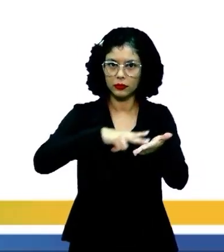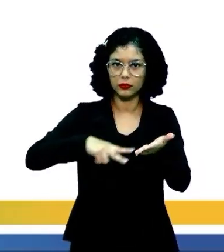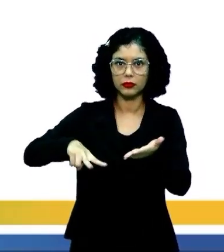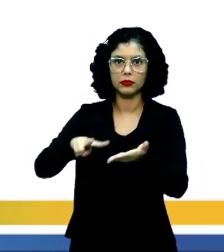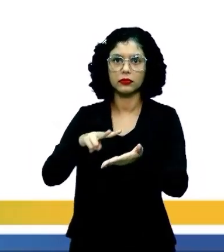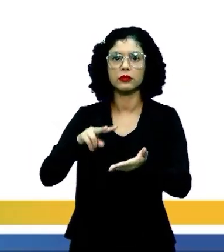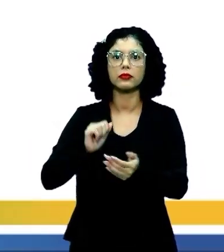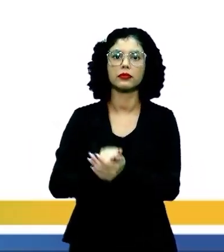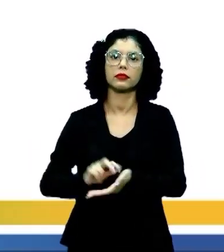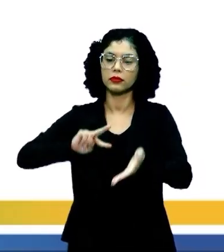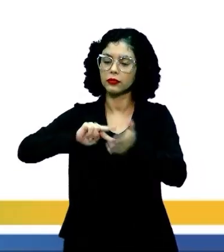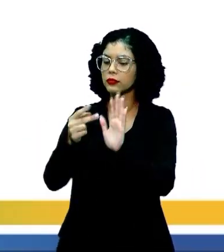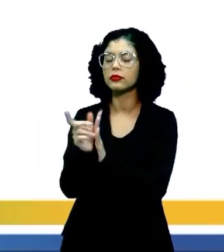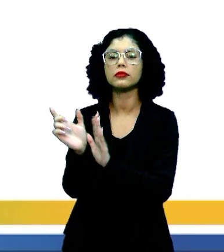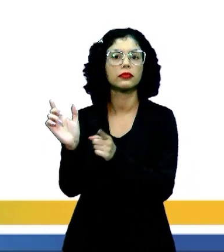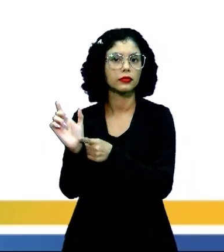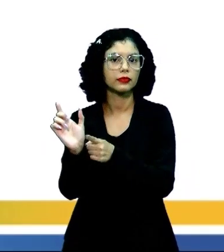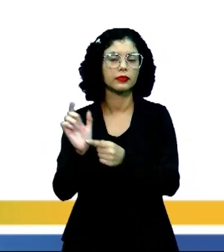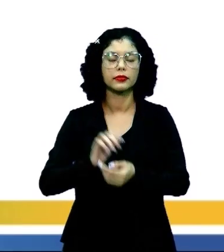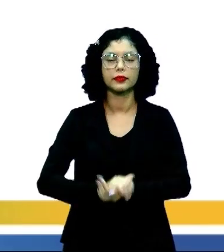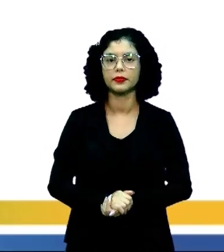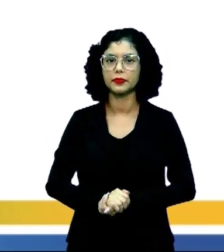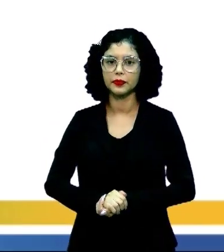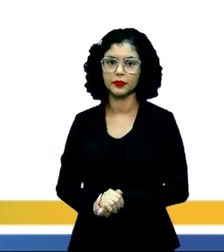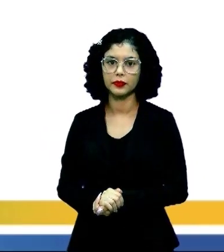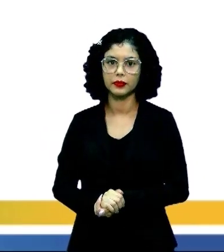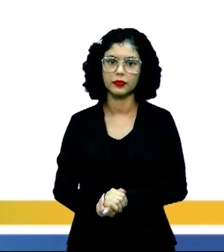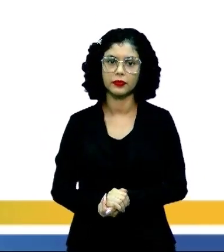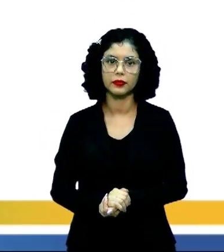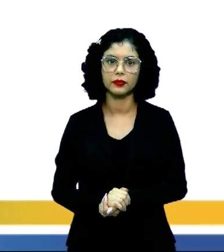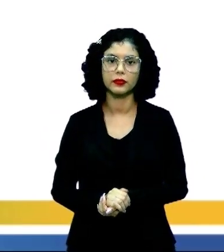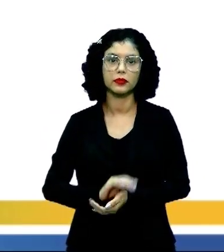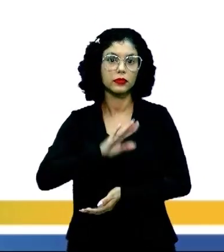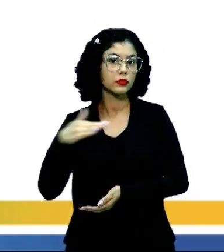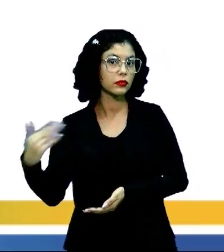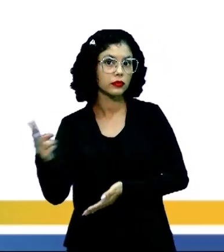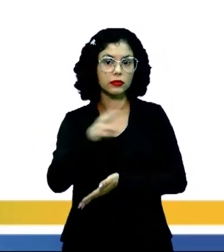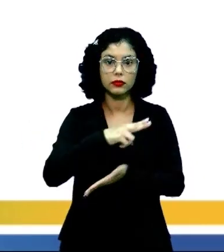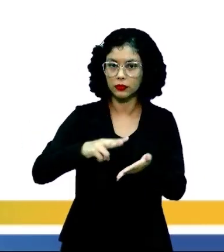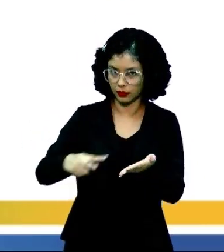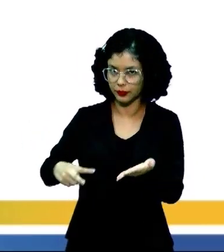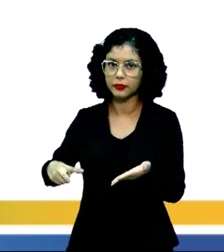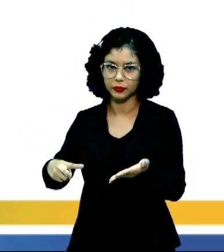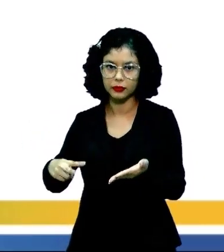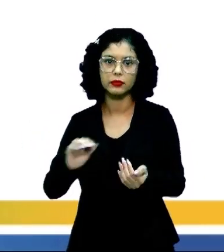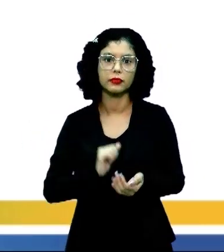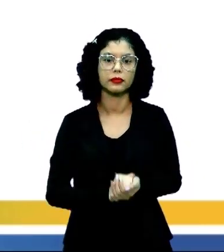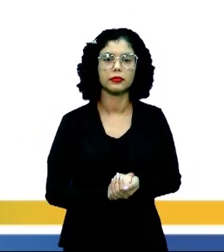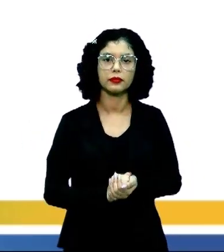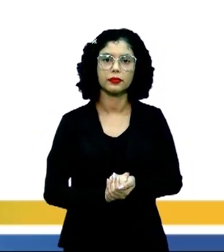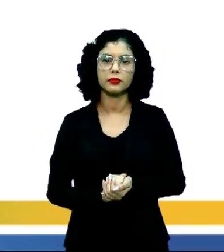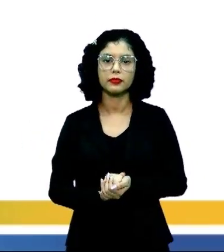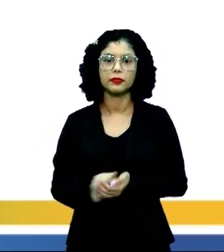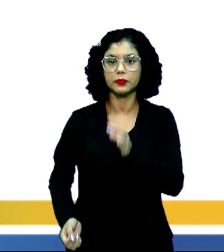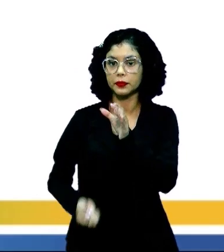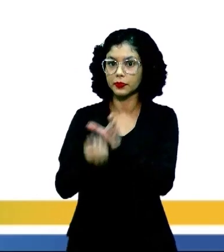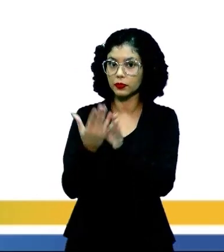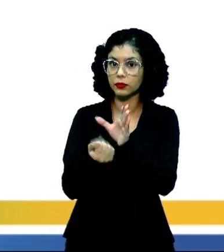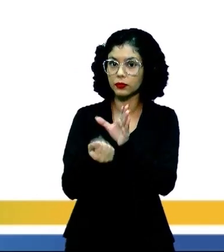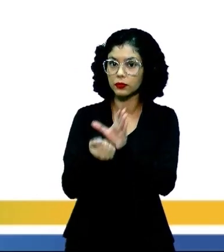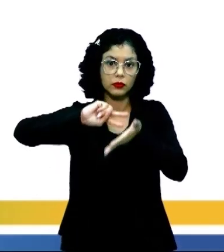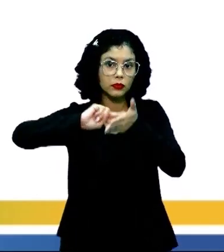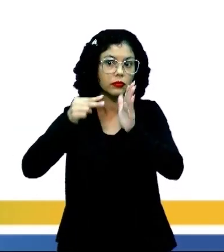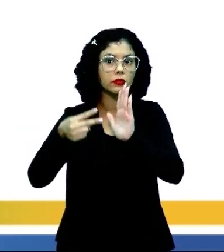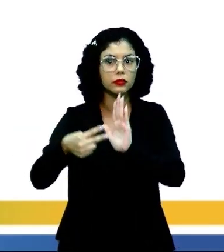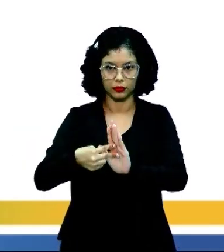Leitura e decodificação. Quando nós falamos de leitura, estamos falando na